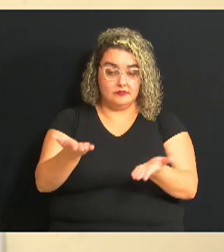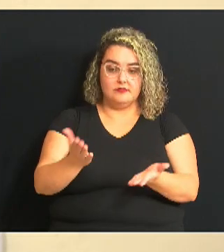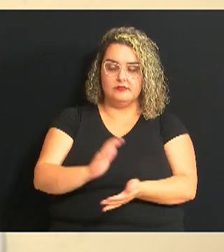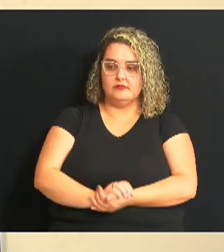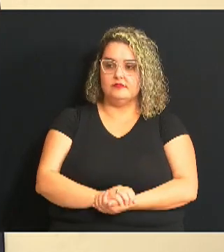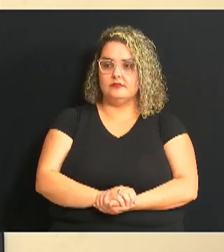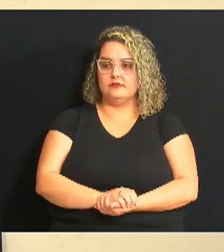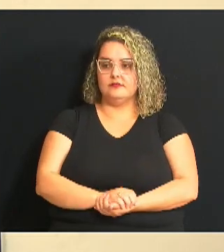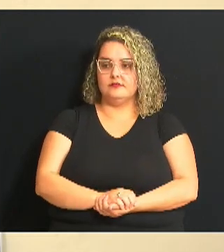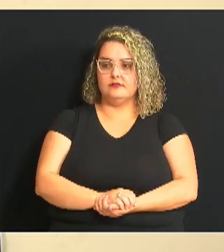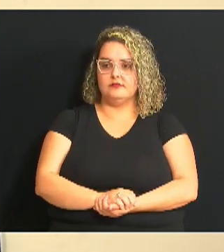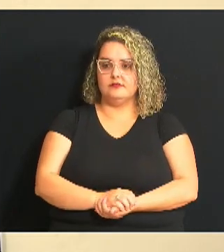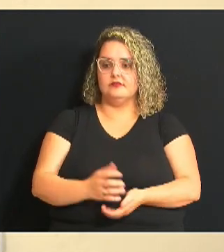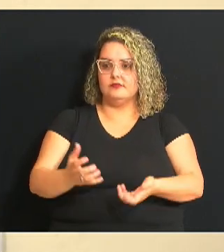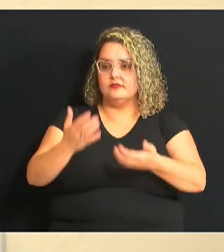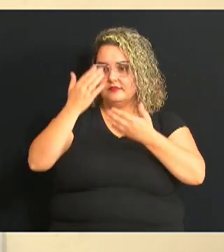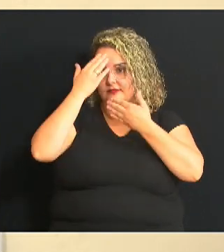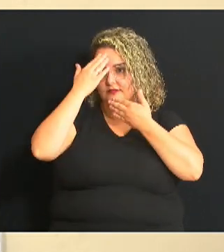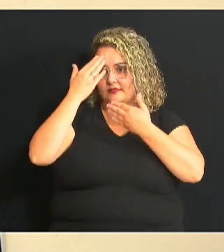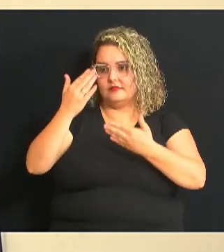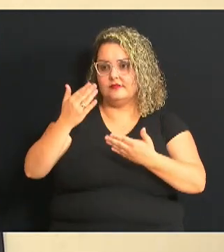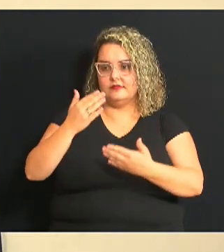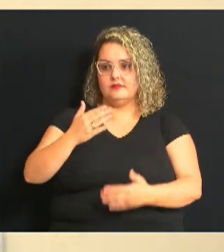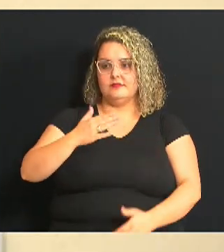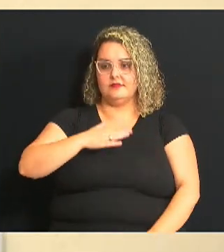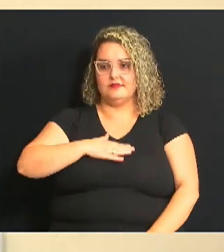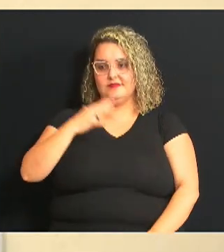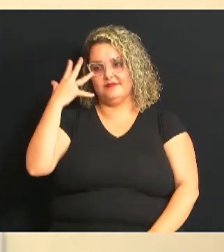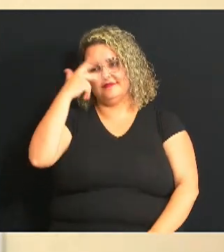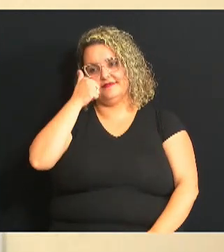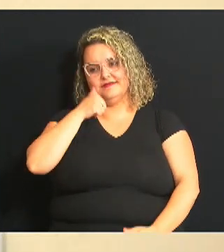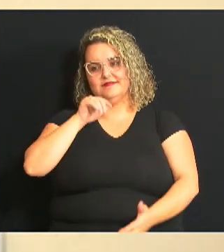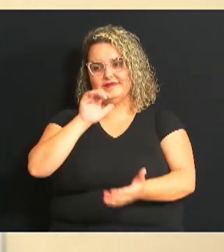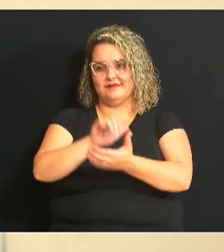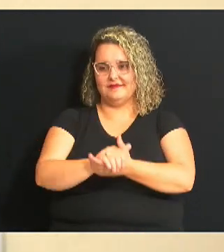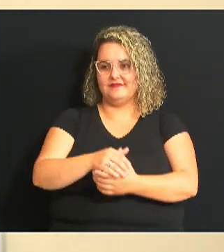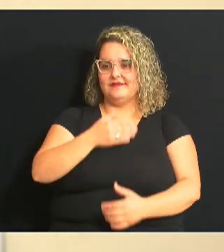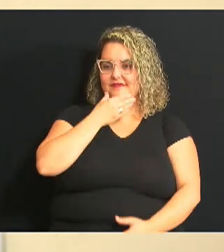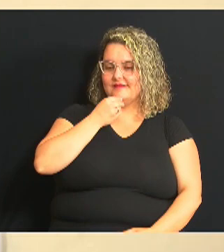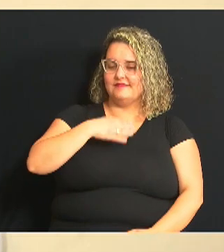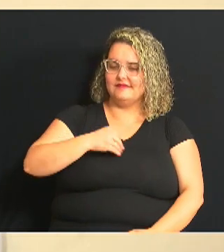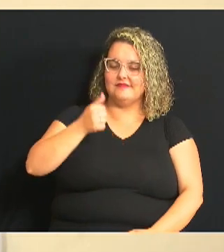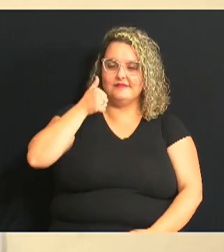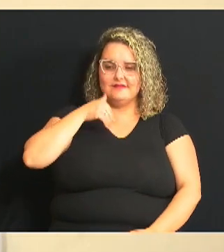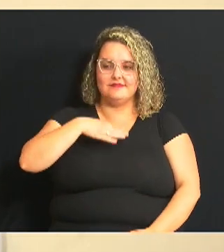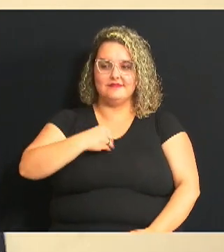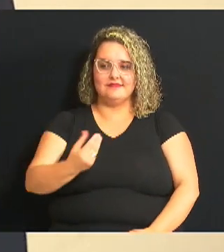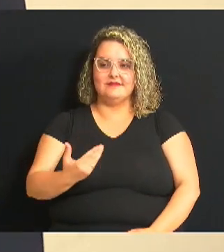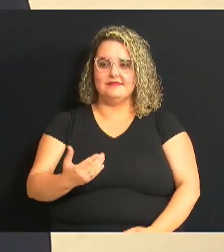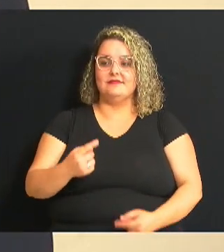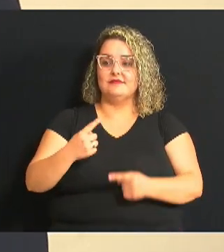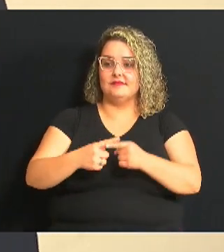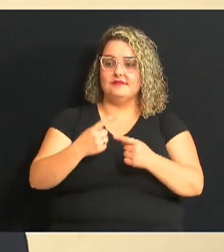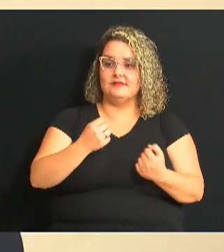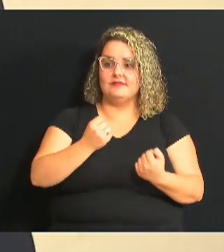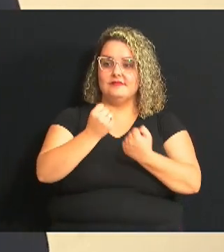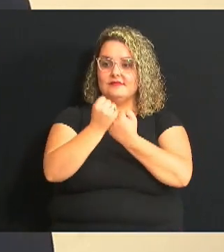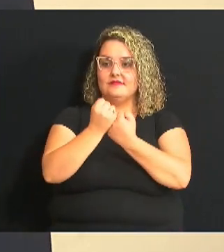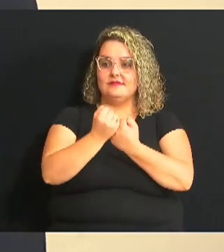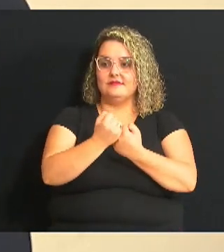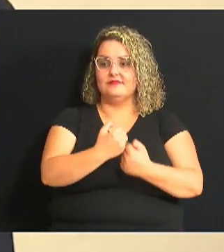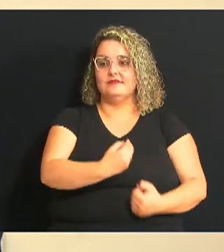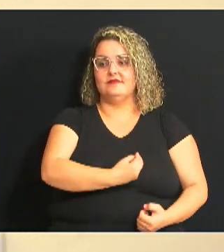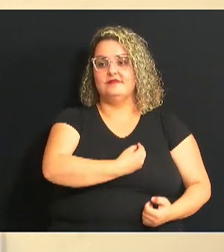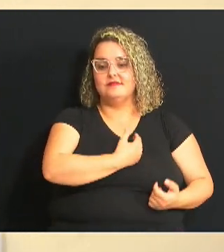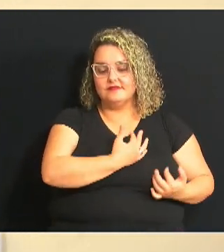Então, queria agradecer a minha linda esposa Simone, meus filhos, porque esse suporte deles ao longo da vida,